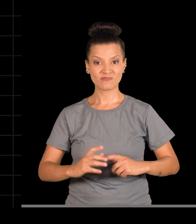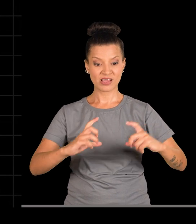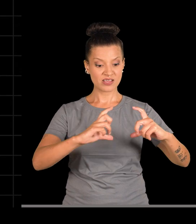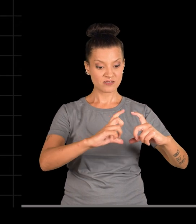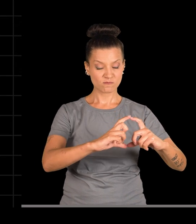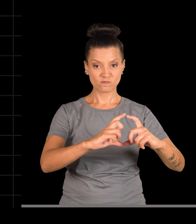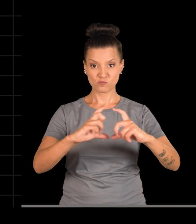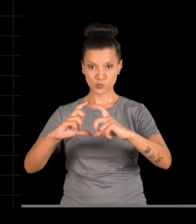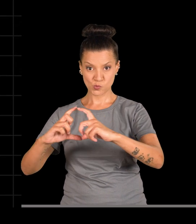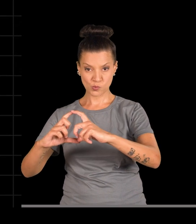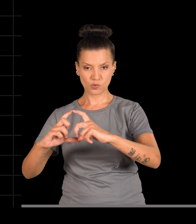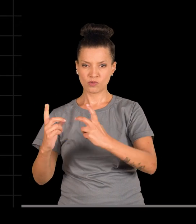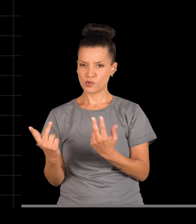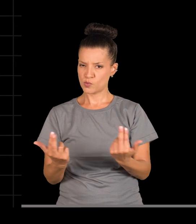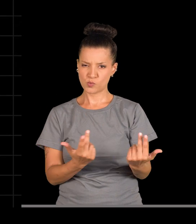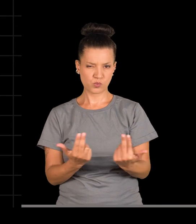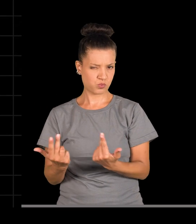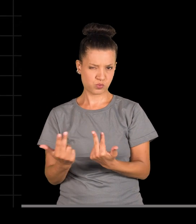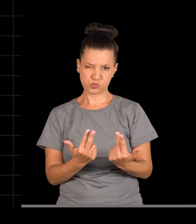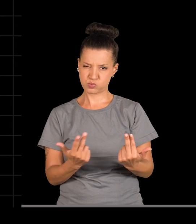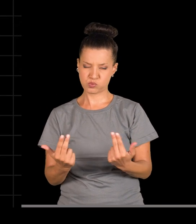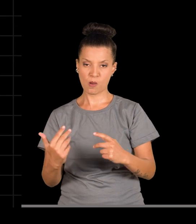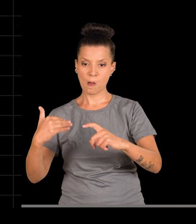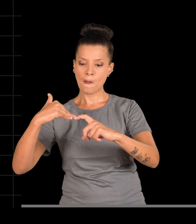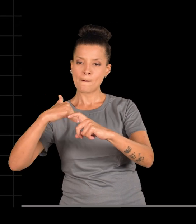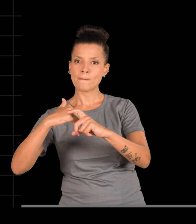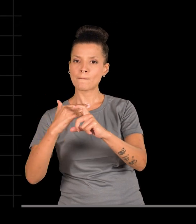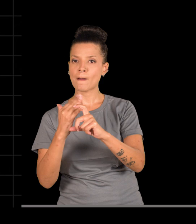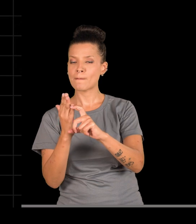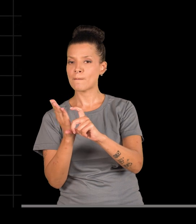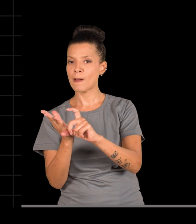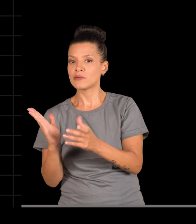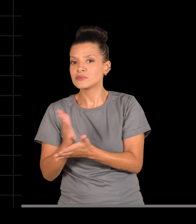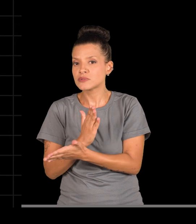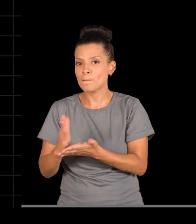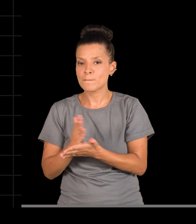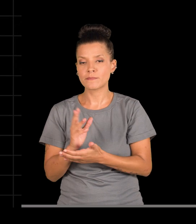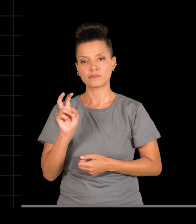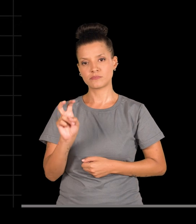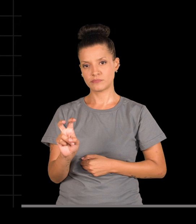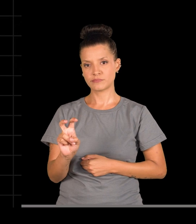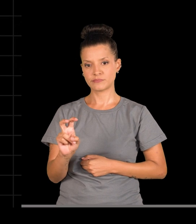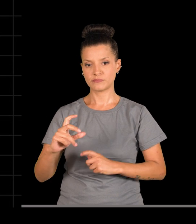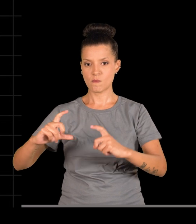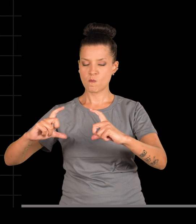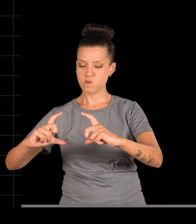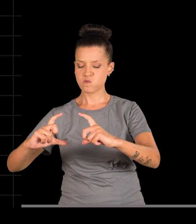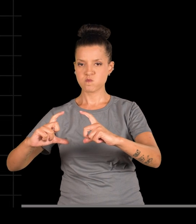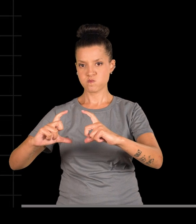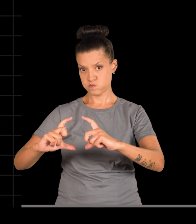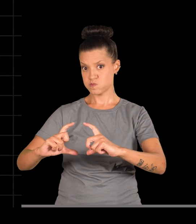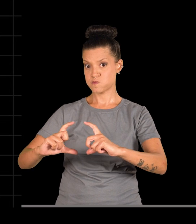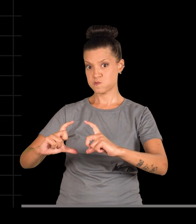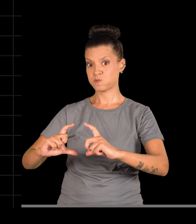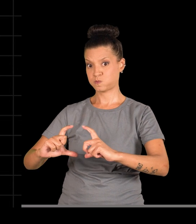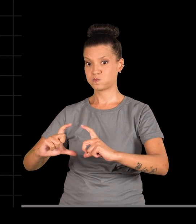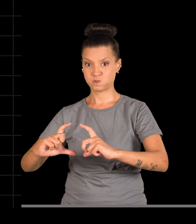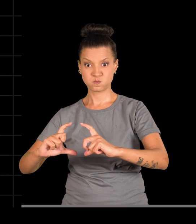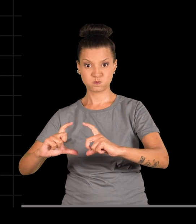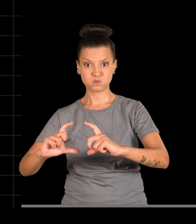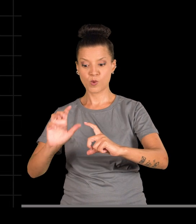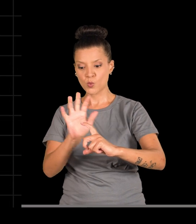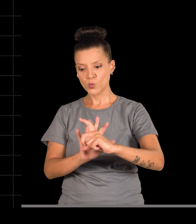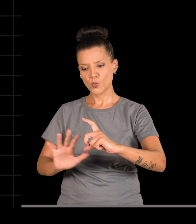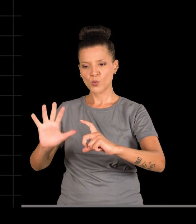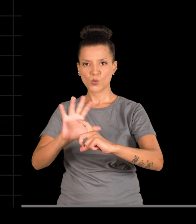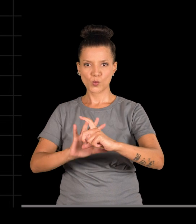2 círculos idênticos, tá? Cada um deles divididos em 5 partes iguais, e aí eu pego esse primeiro aqui, pinto ele todinho, certo? Você